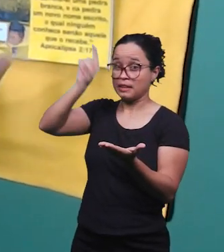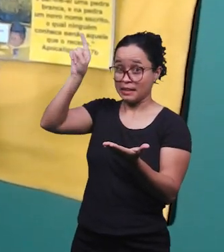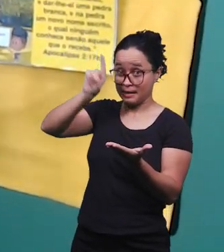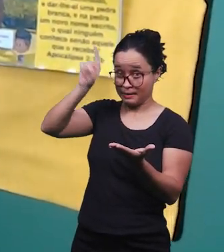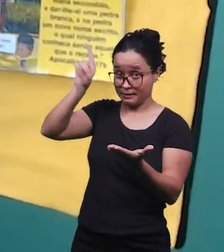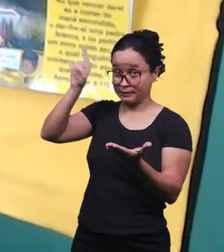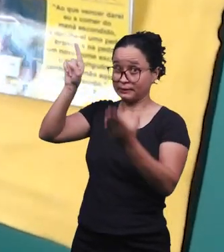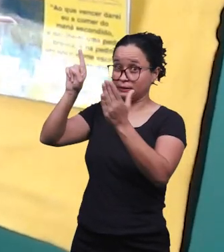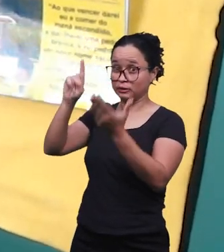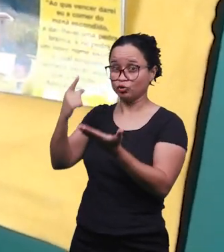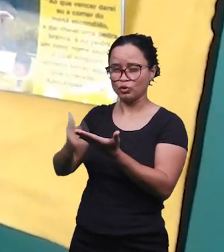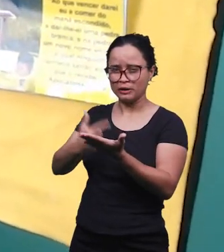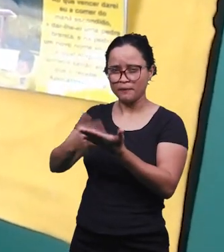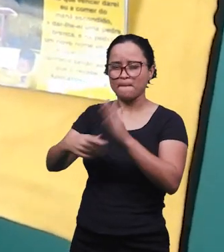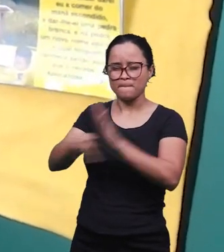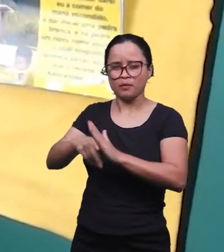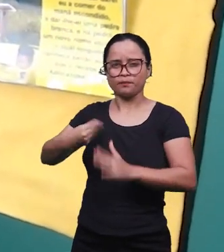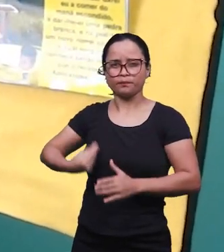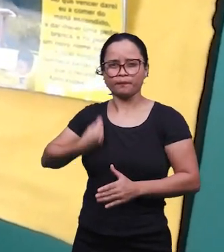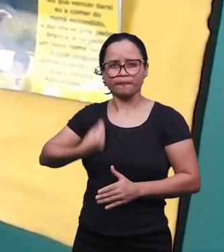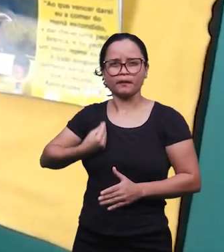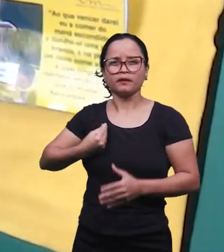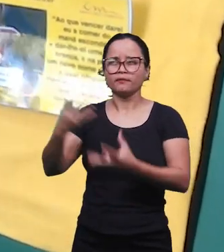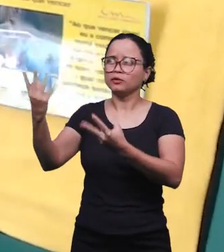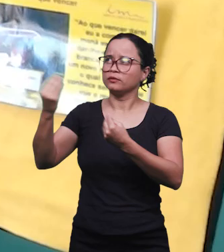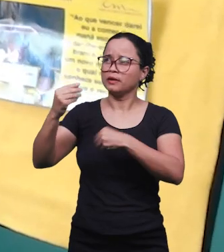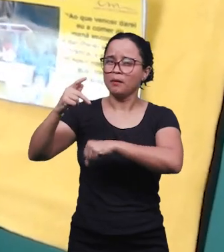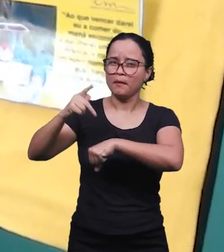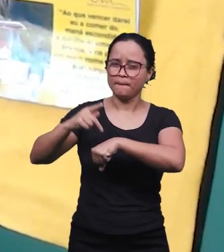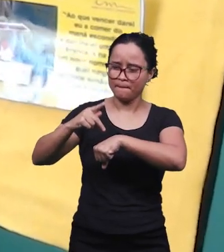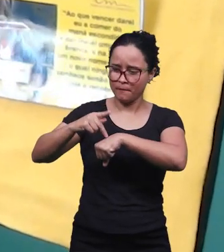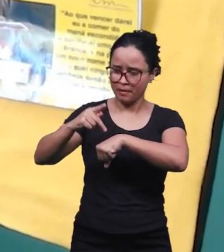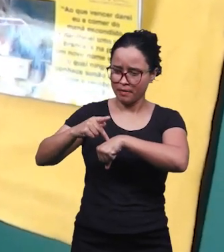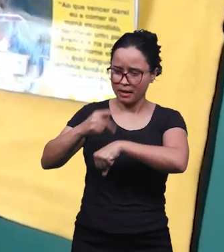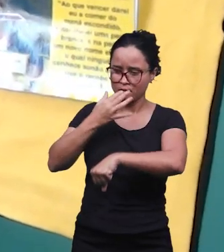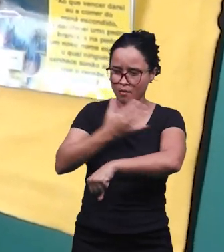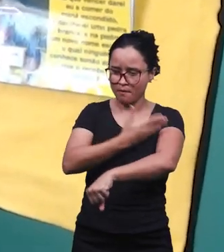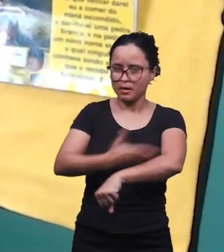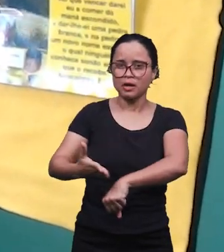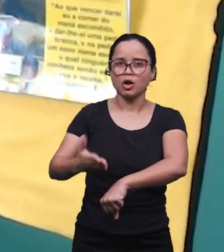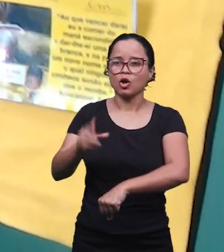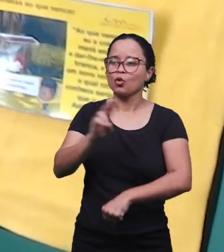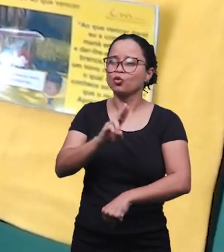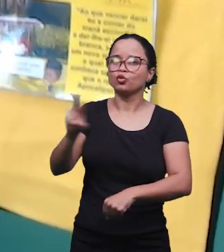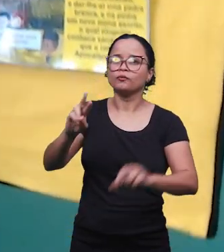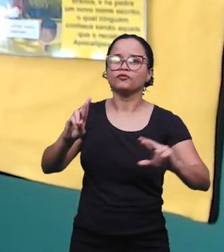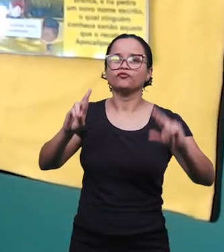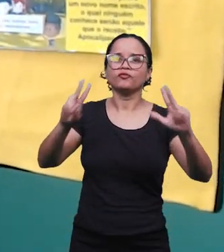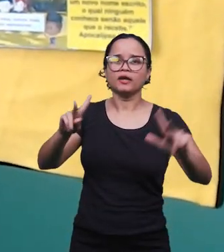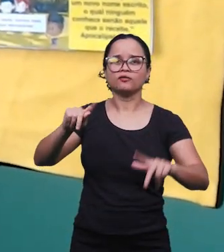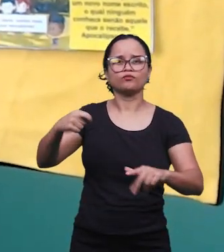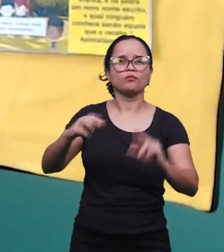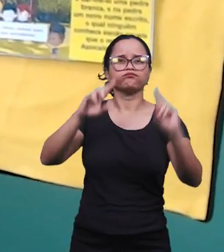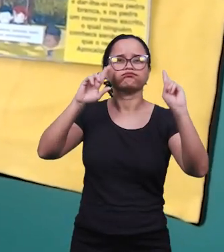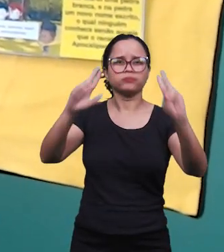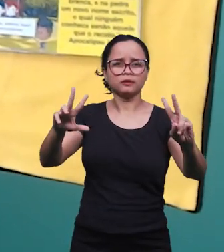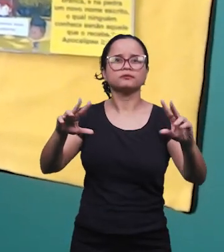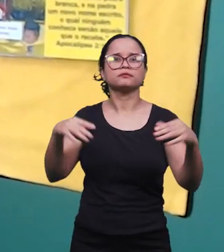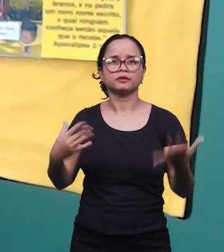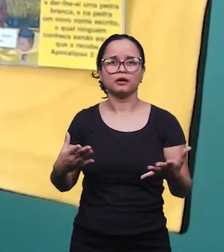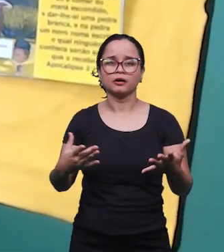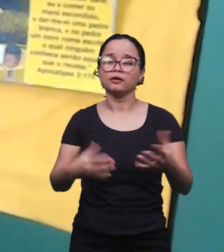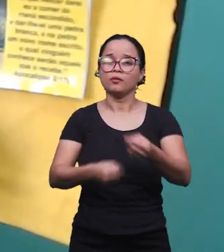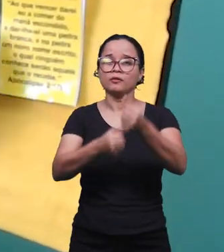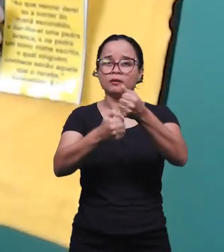uma pedra branca com um novo nome. Então esse é o objetivo da aula. Tá? E agora vamos aí para o